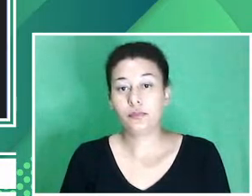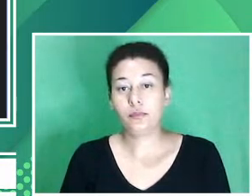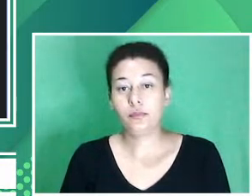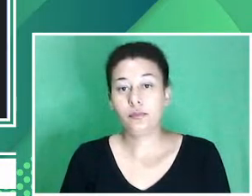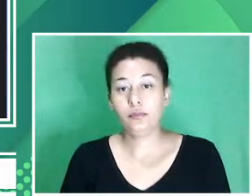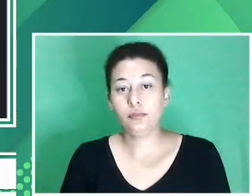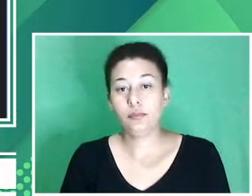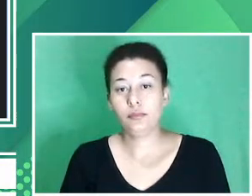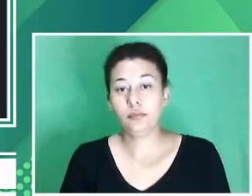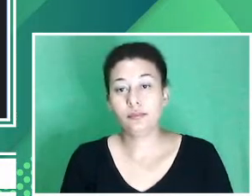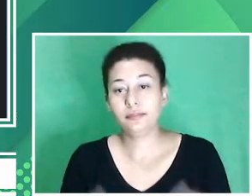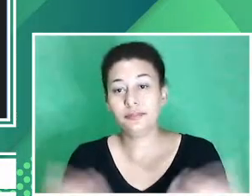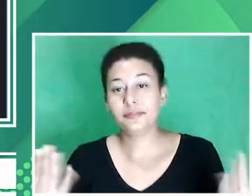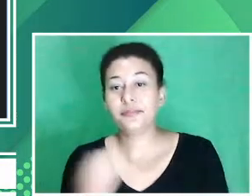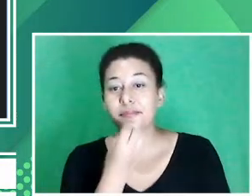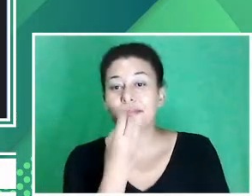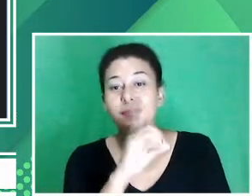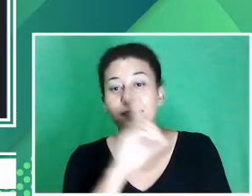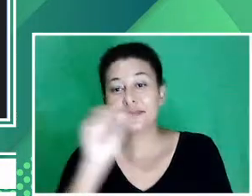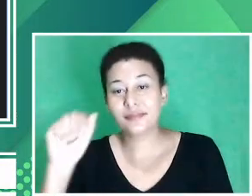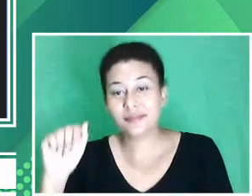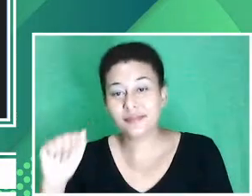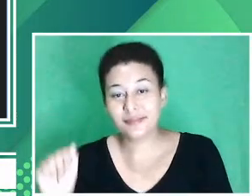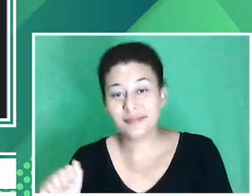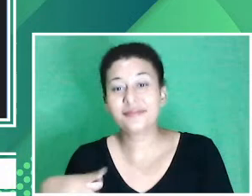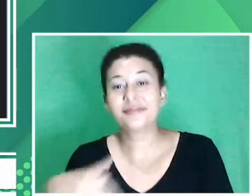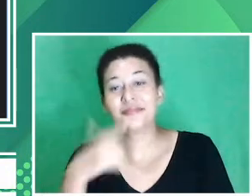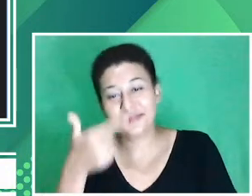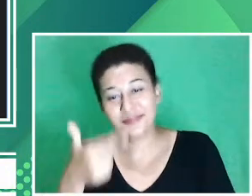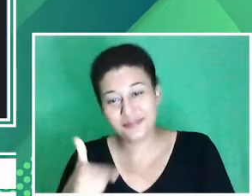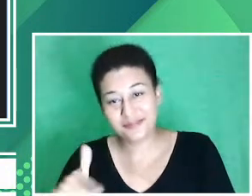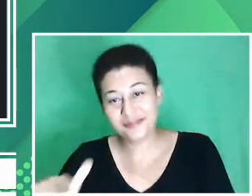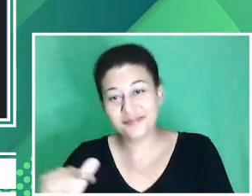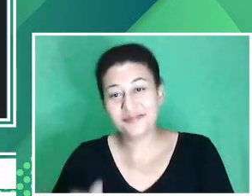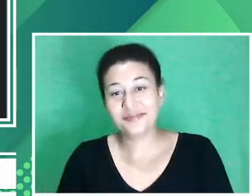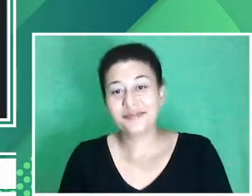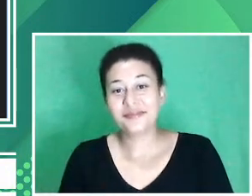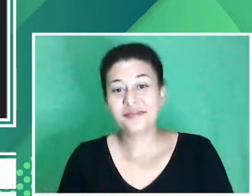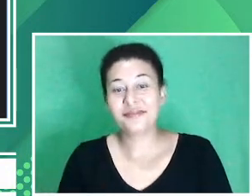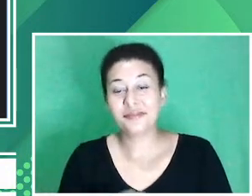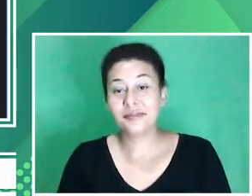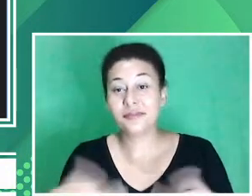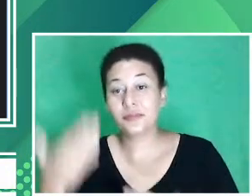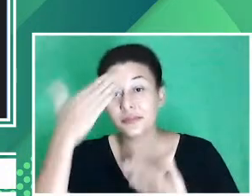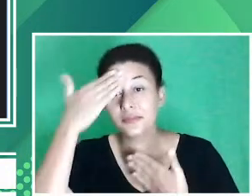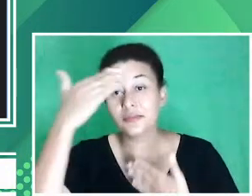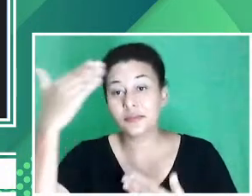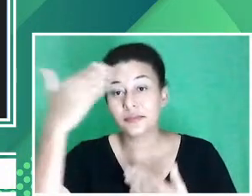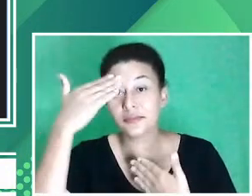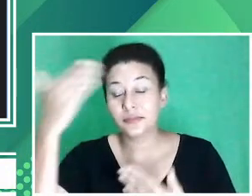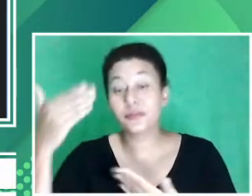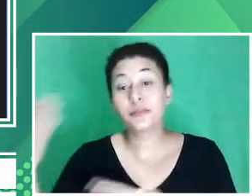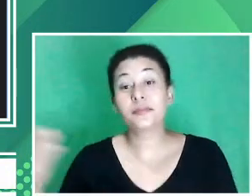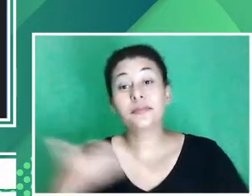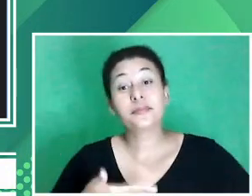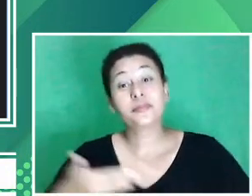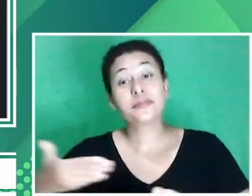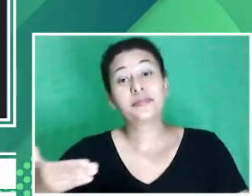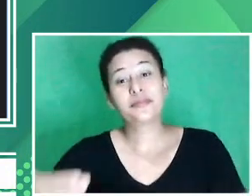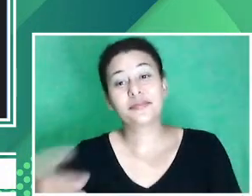Então, bom dia, né? Mais uma vez, quero agradecer pelo convite.